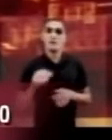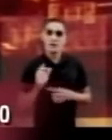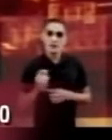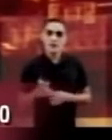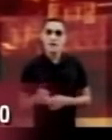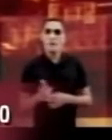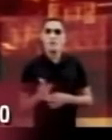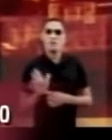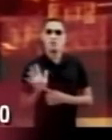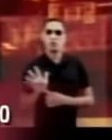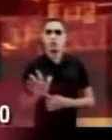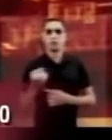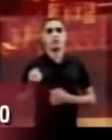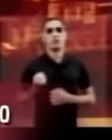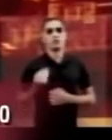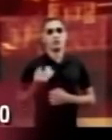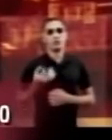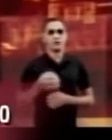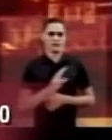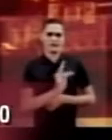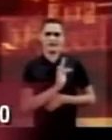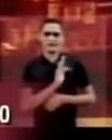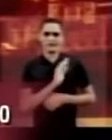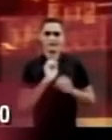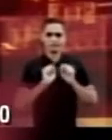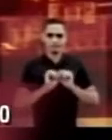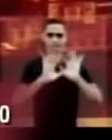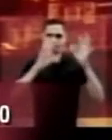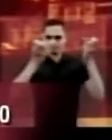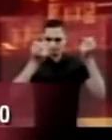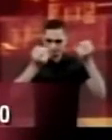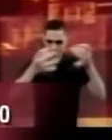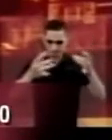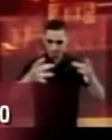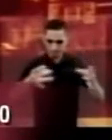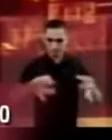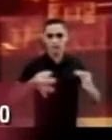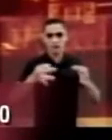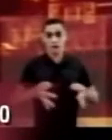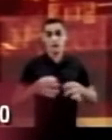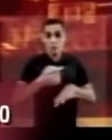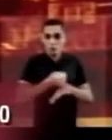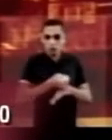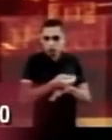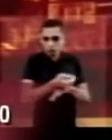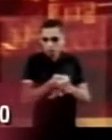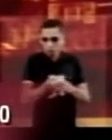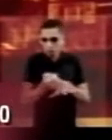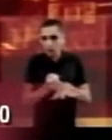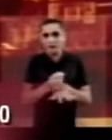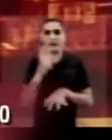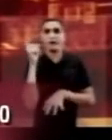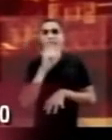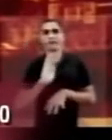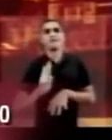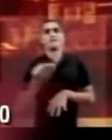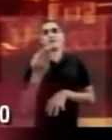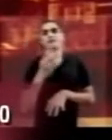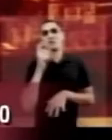puramente técnicos e transparentes. Então, isso é uma fake news. Hoje, se